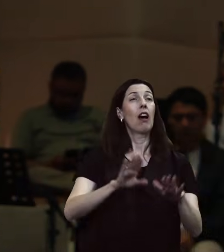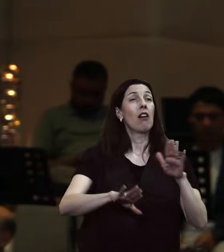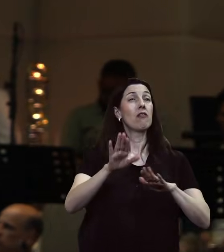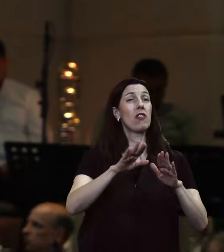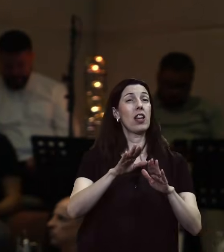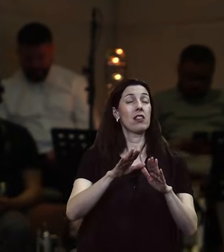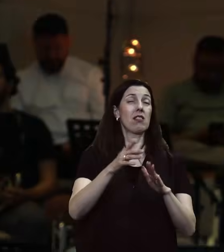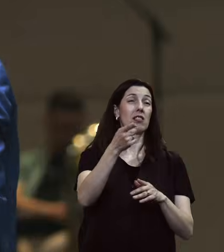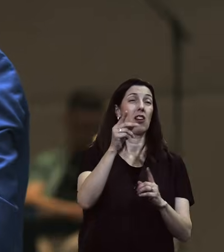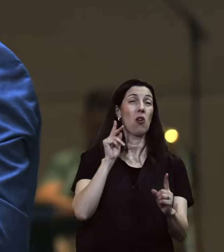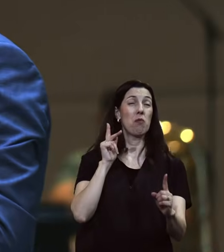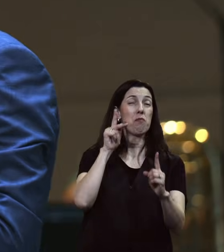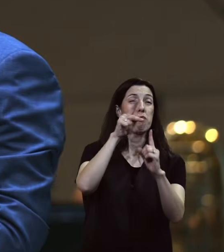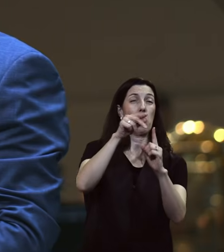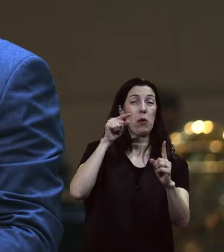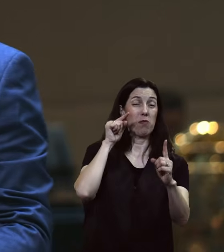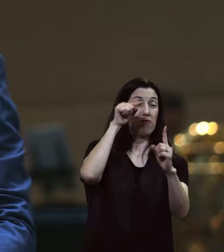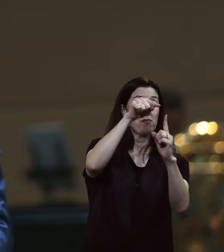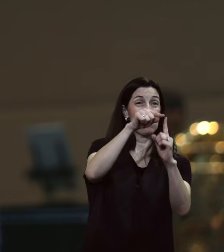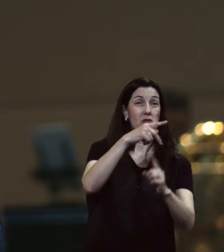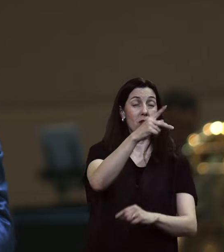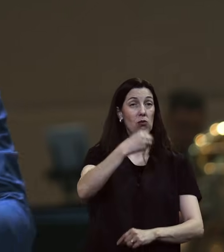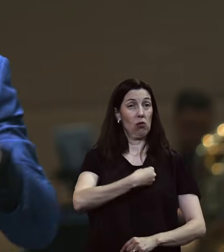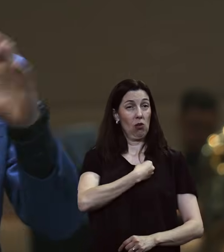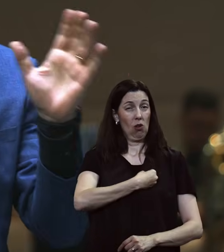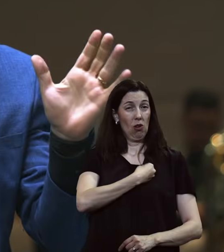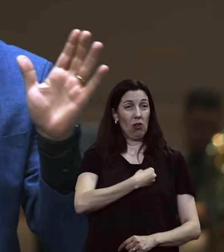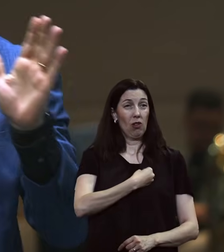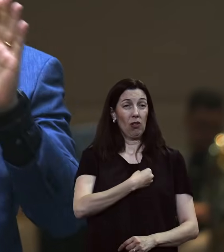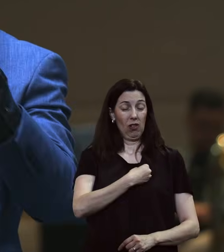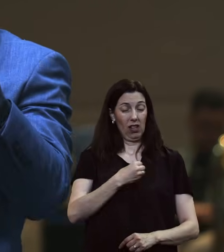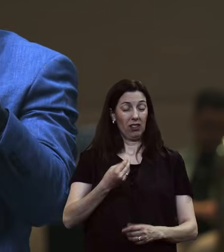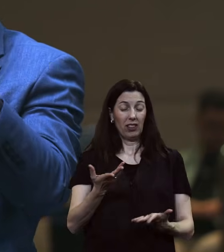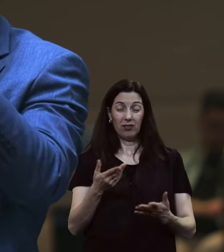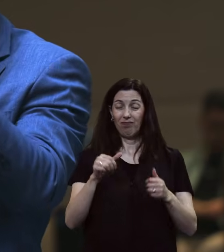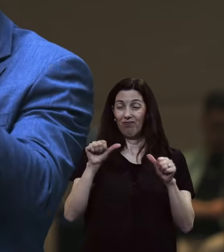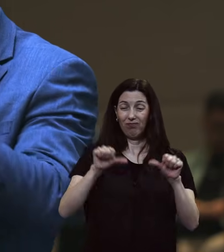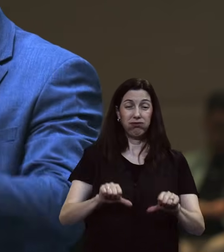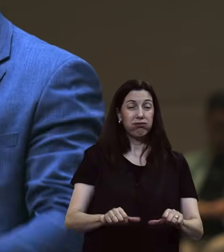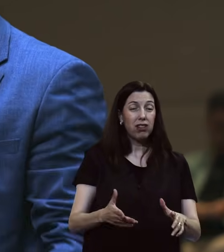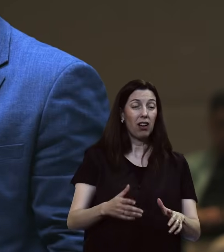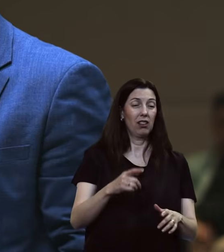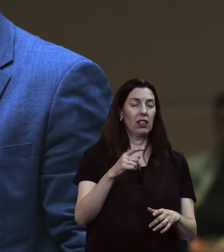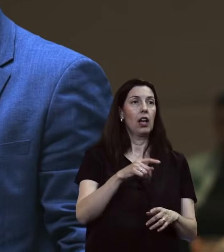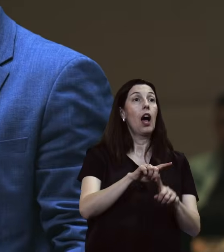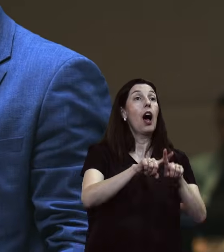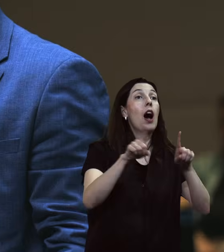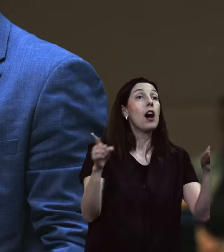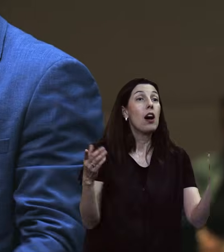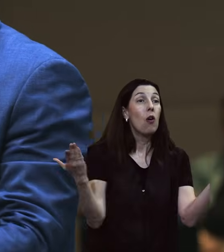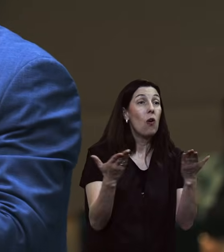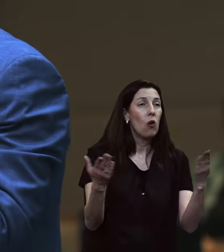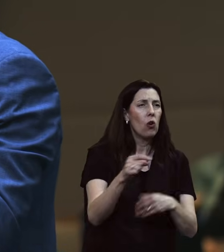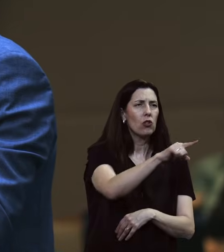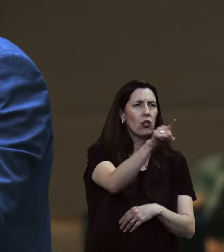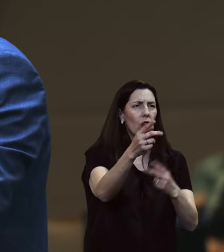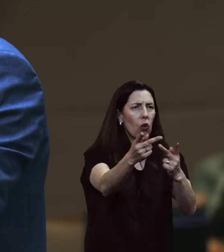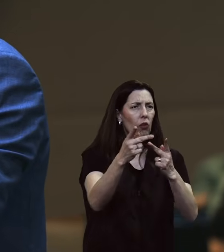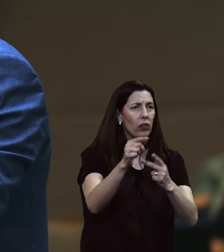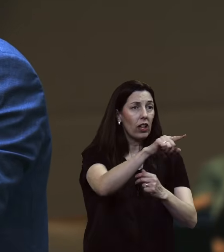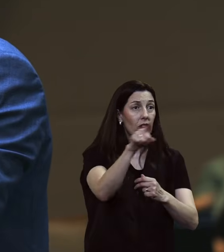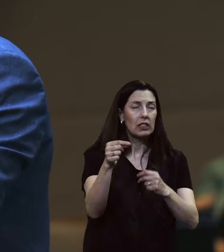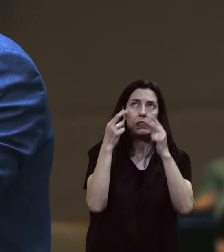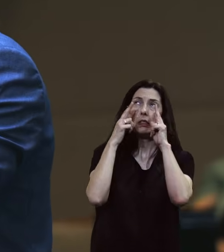coração. Hoje eu queria te convidar a abrir a janela e olhar para cima. A Bíblia diz, assim como